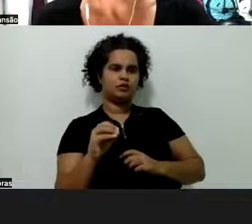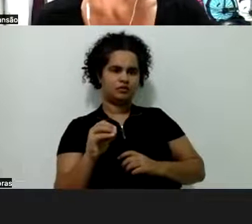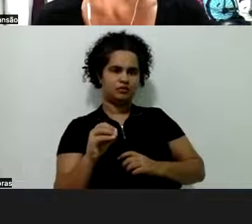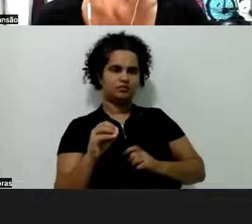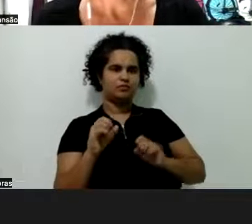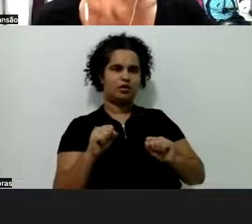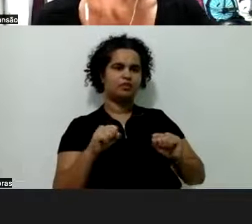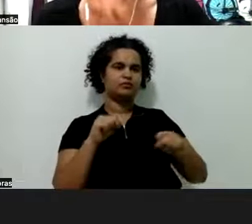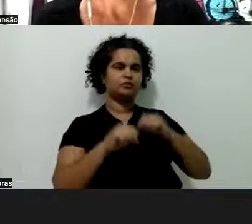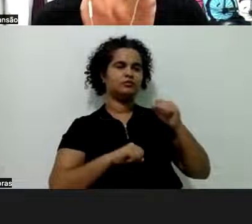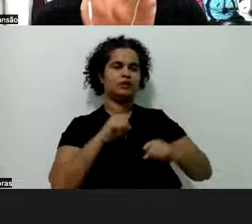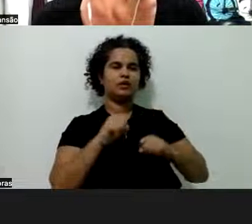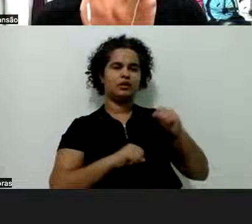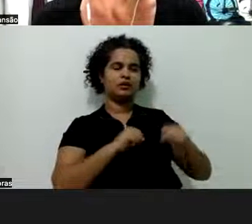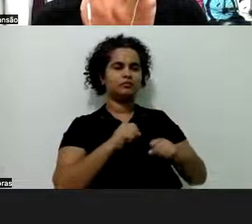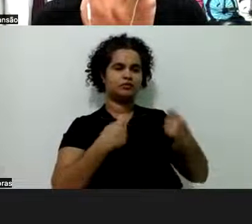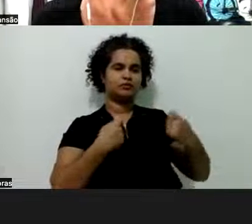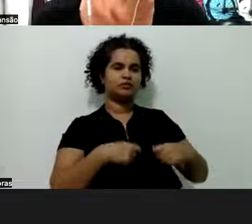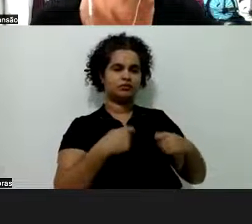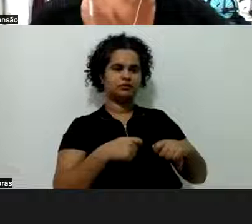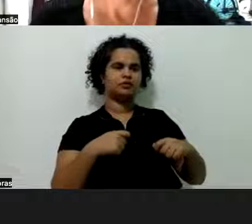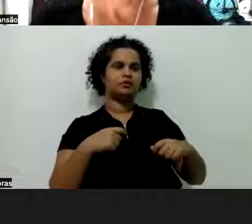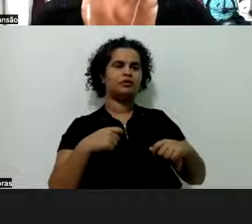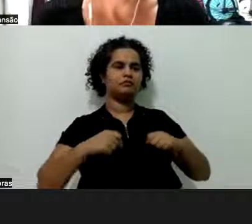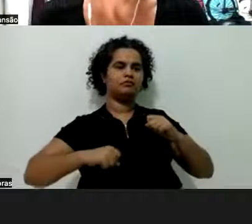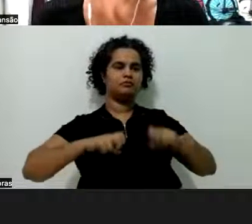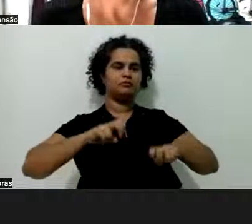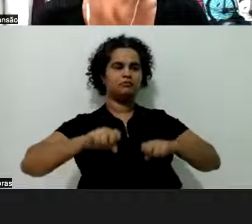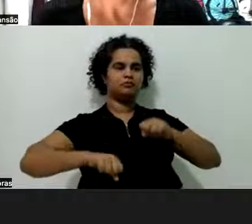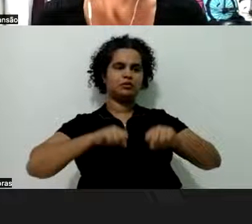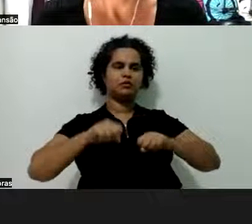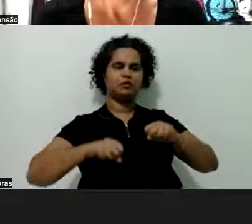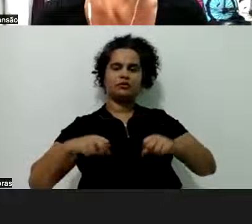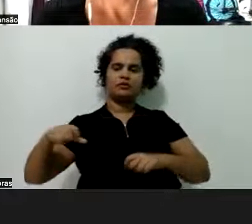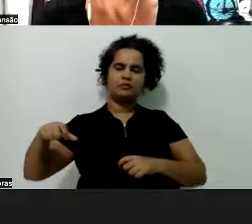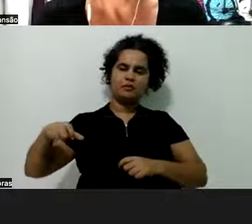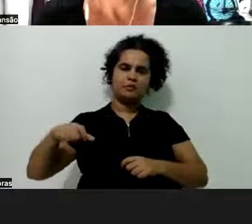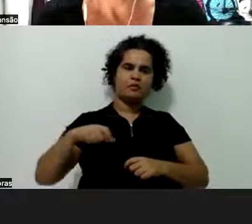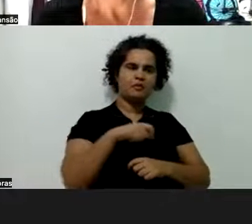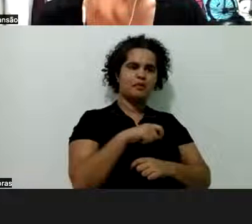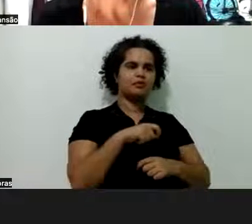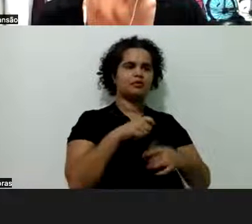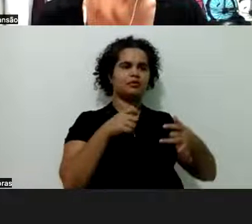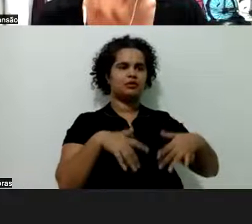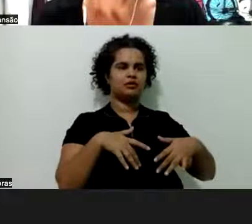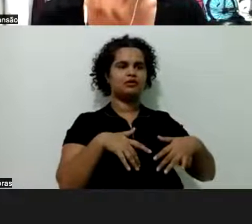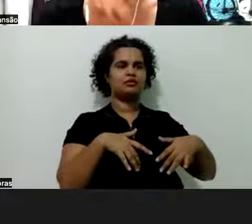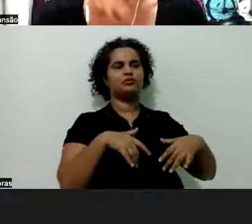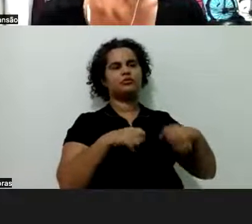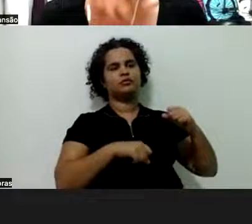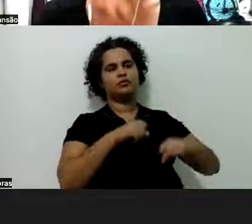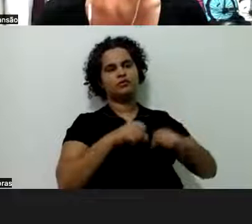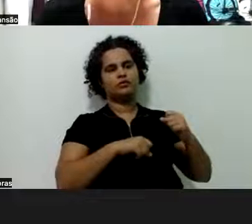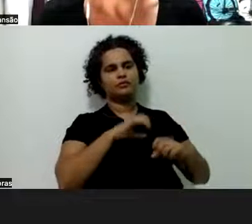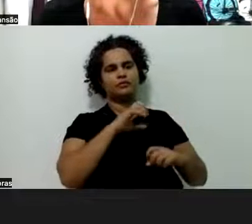vir de bicicleta, então tem que ter uma ciclovia chegando, de determinado ponto até lá, aí você deixa a bicicleta e pega o metrô. Então, o Rio